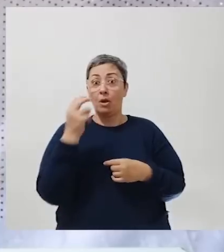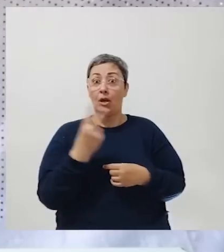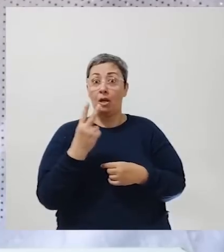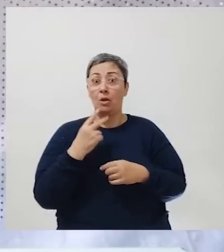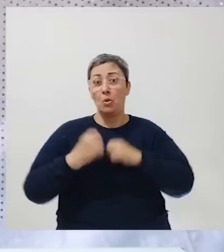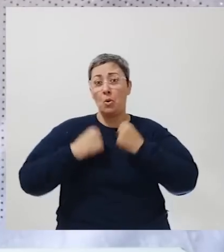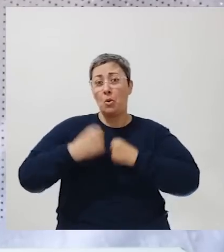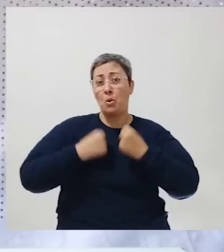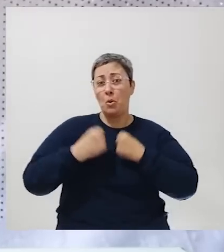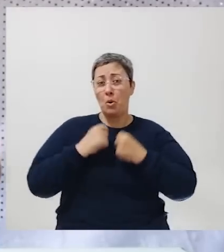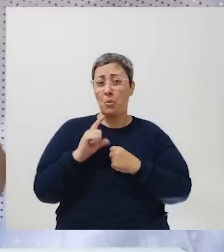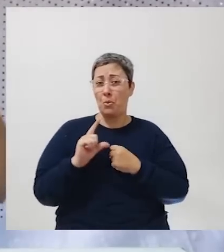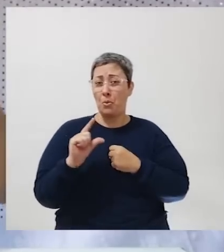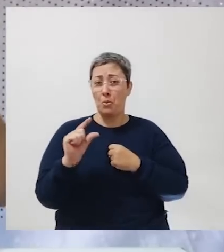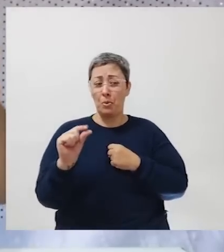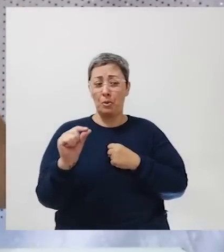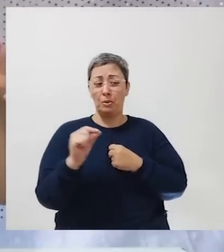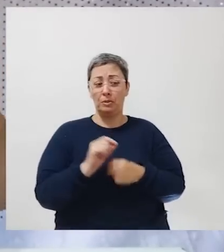saíram correndo